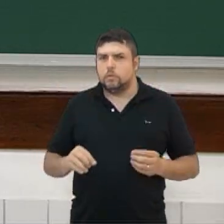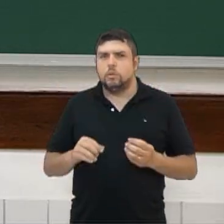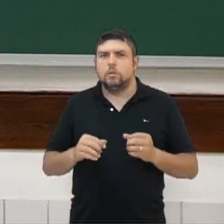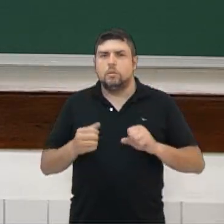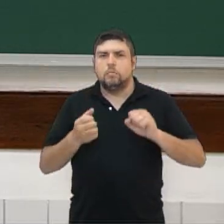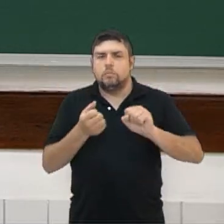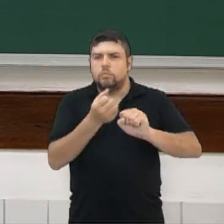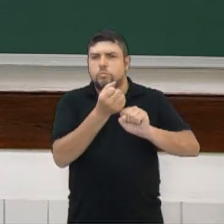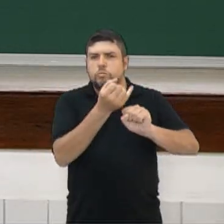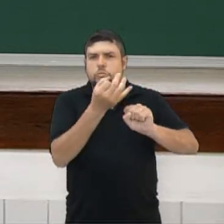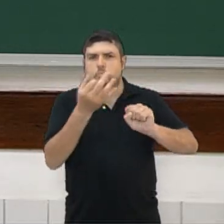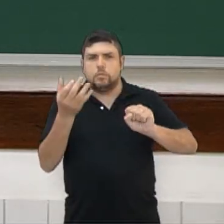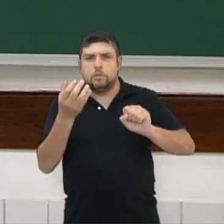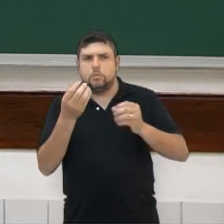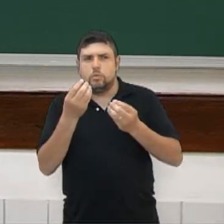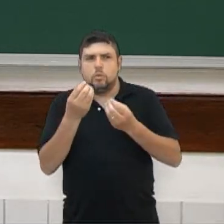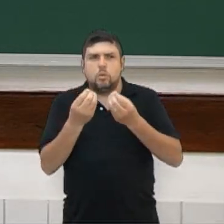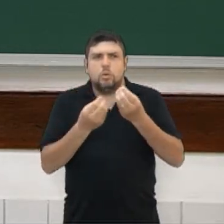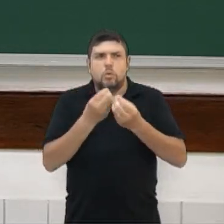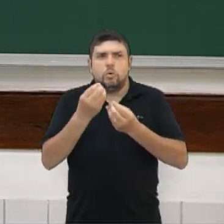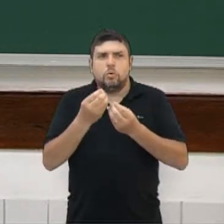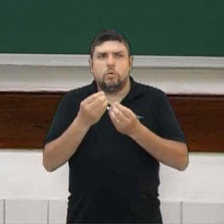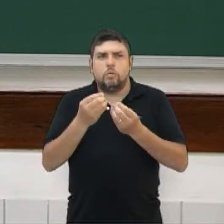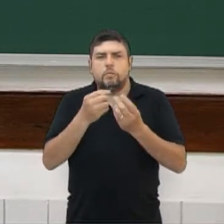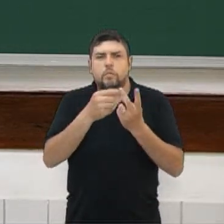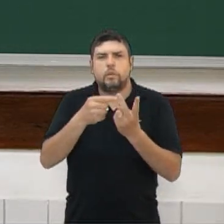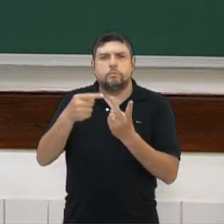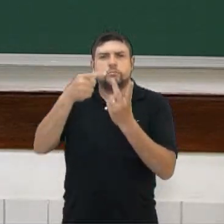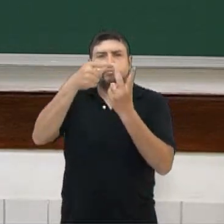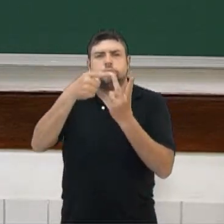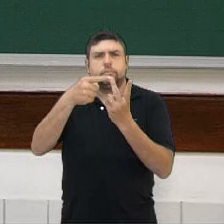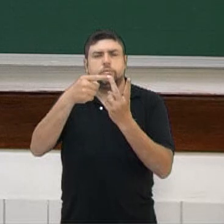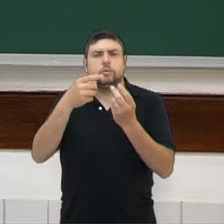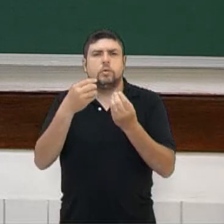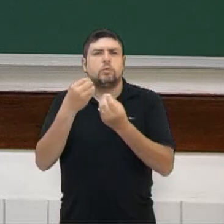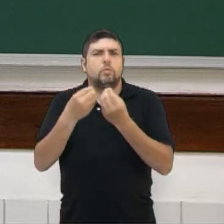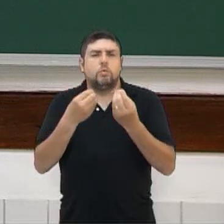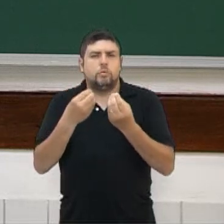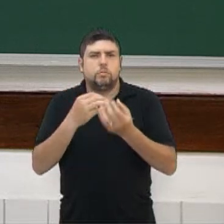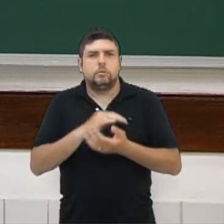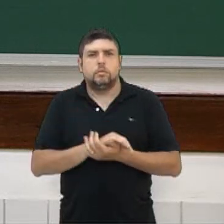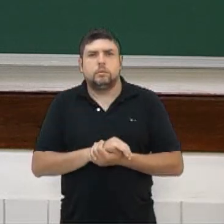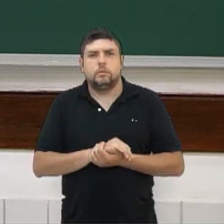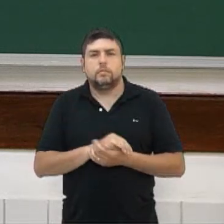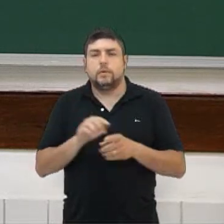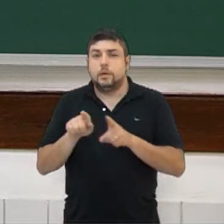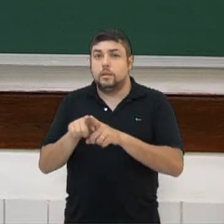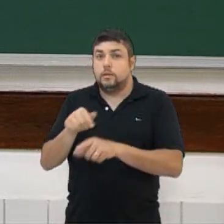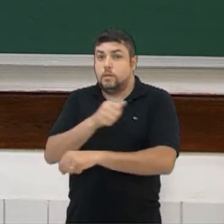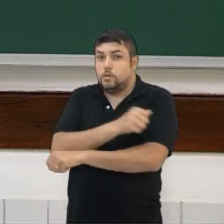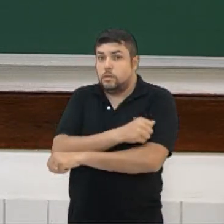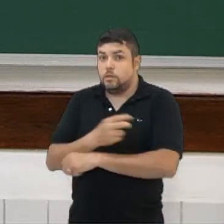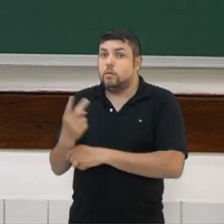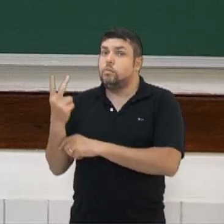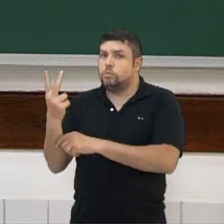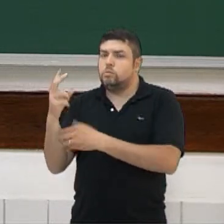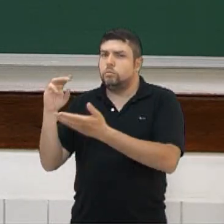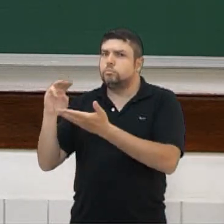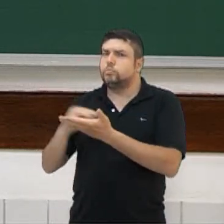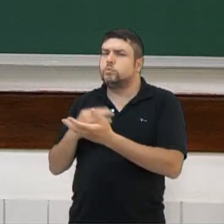com expoentes racionais. Essa dúvida também foi enviada por um aluno para mim. Então, e por 2 alunos, na verdade,